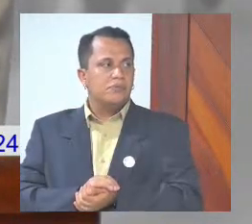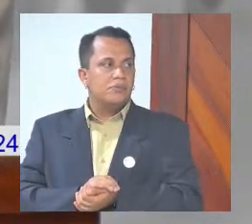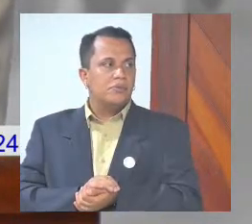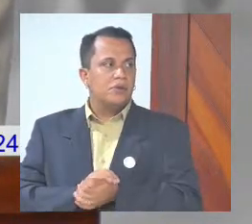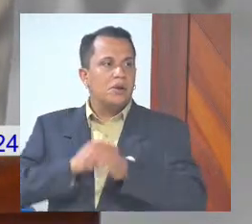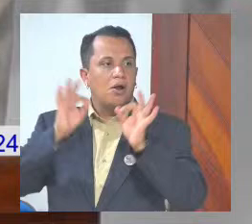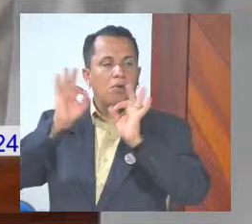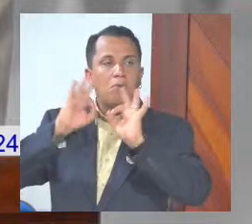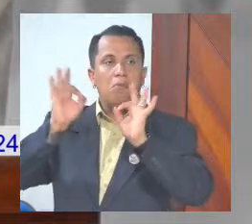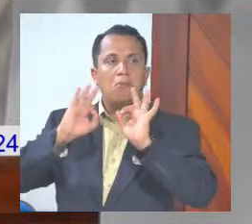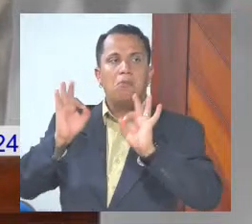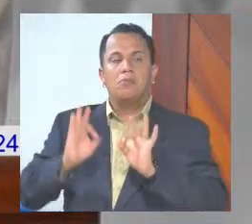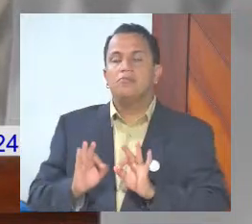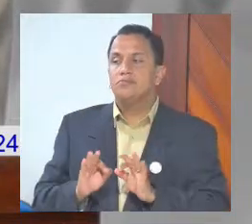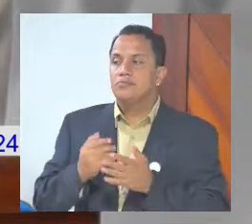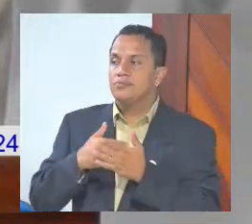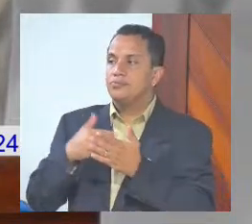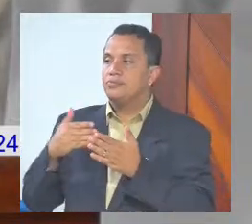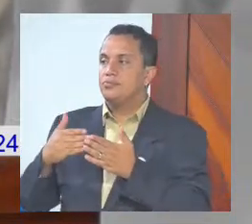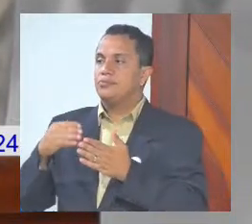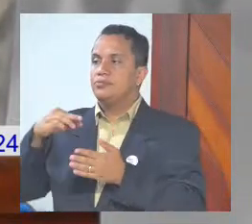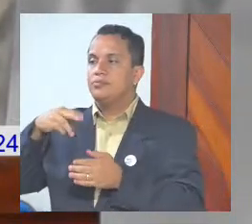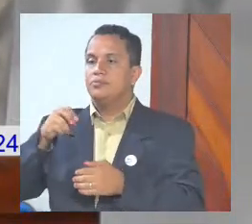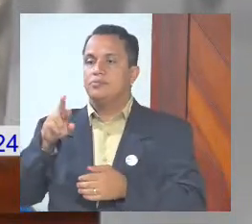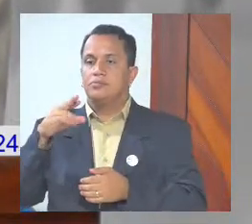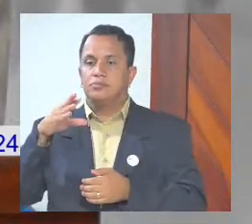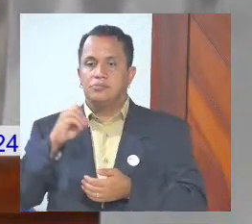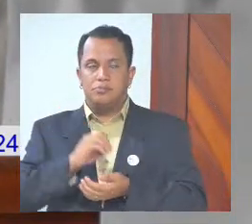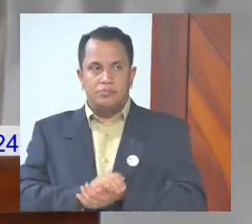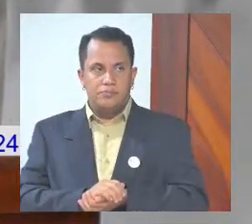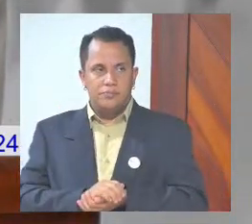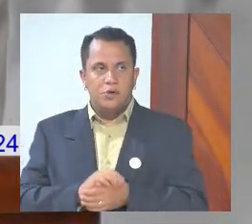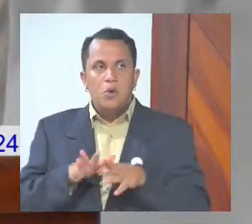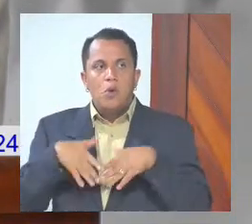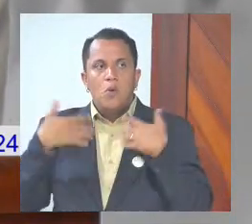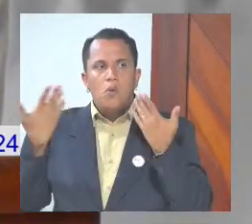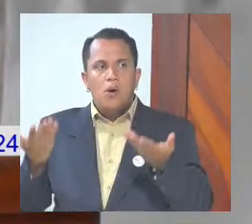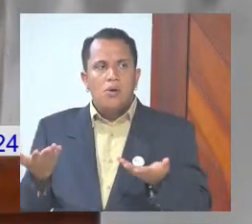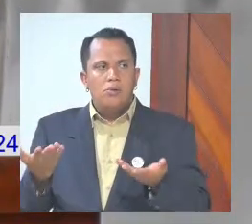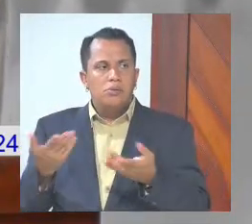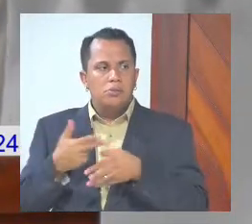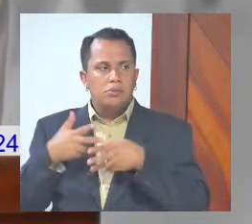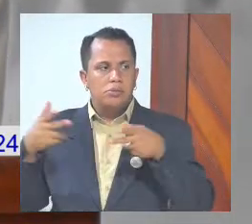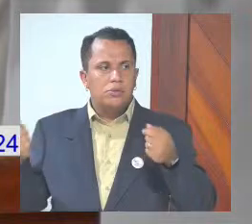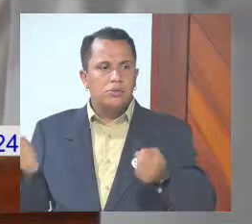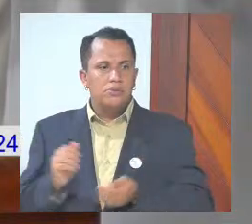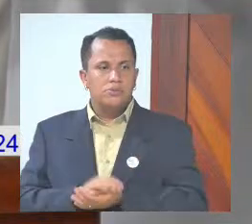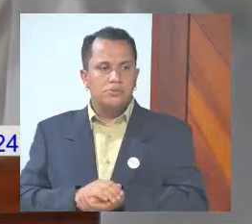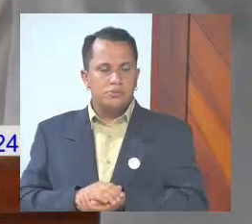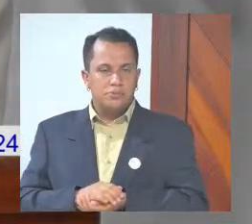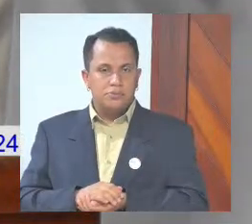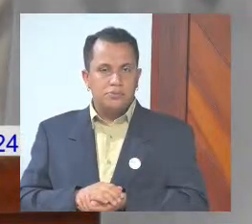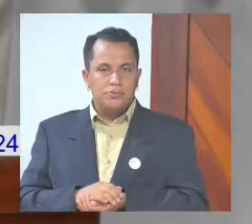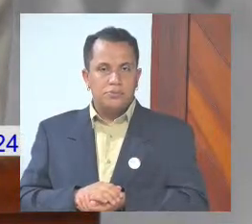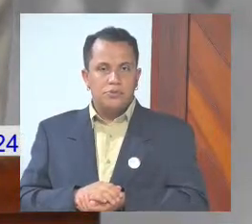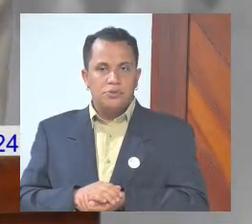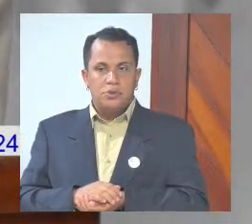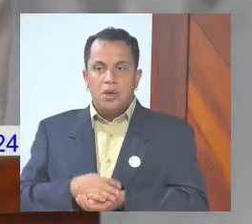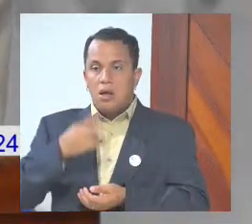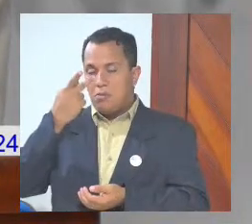com o planejamento para iniciar a aula no mês de março. Por qual motivo? Eu disse aqui,